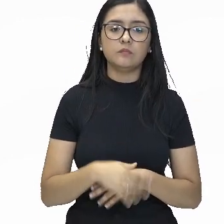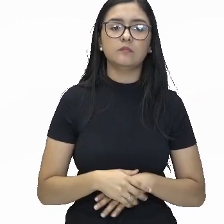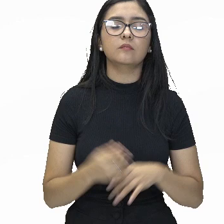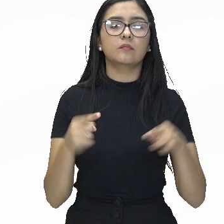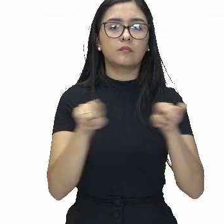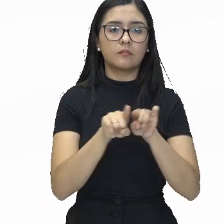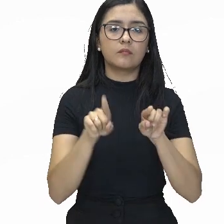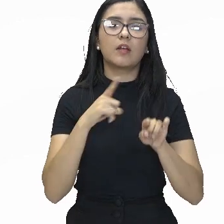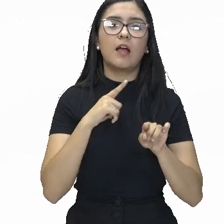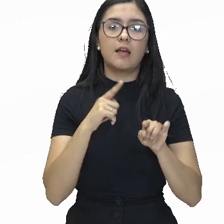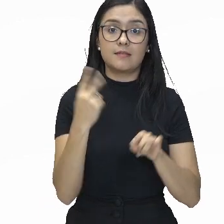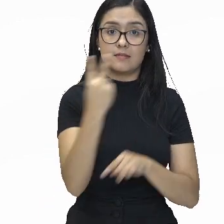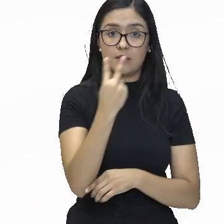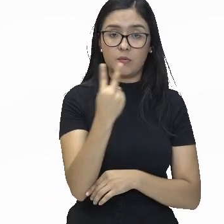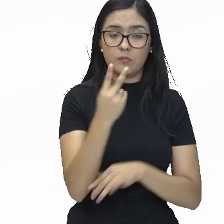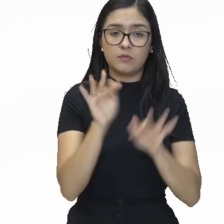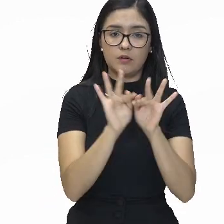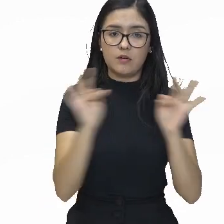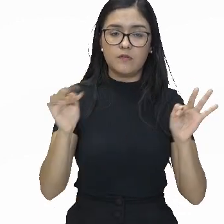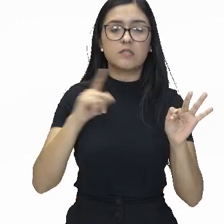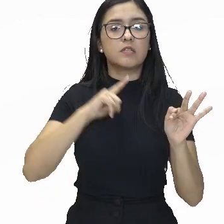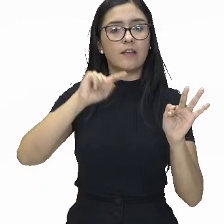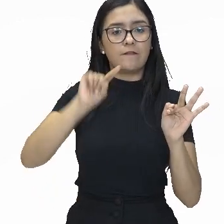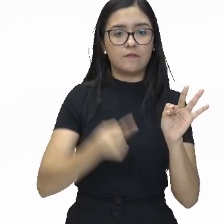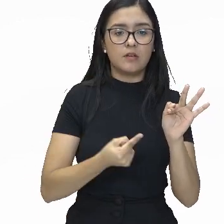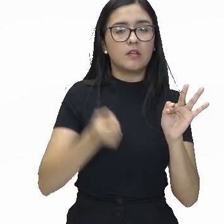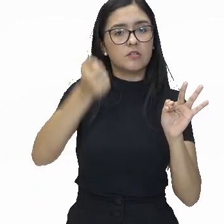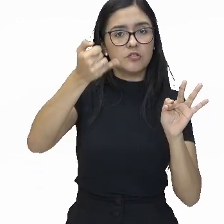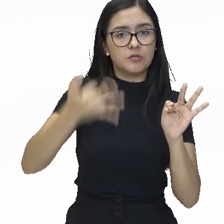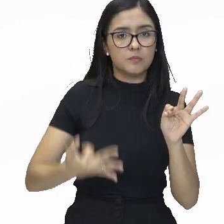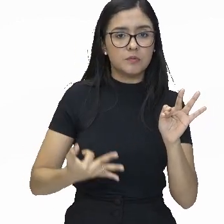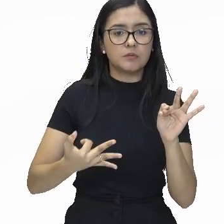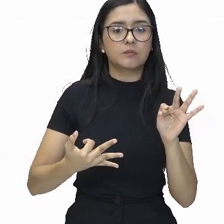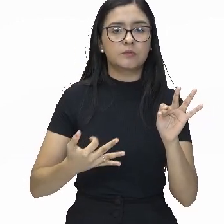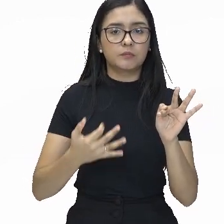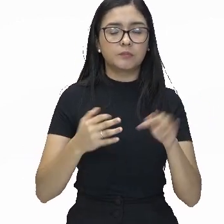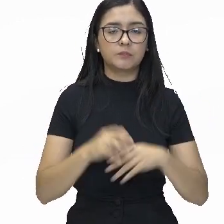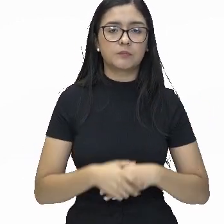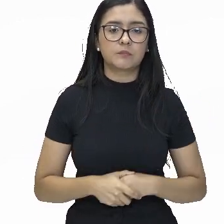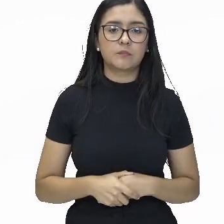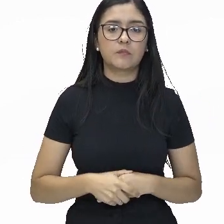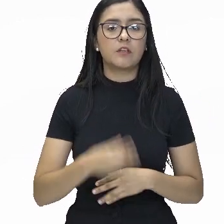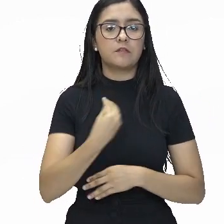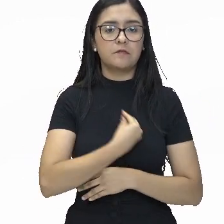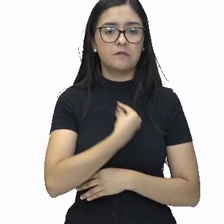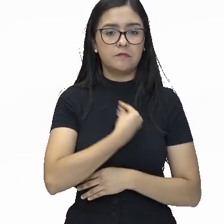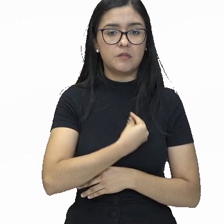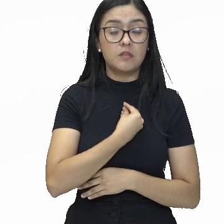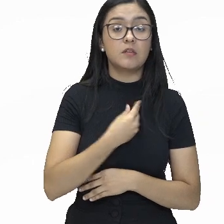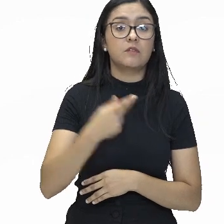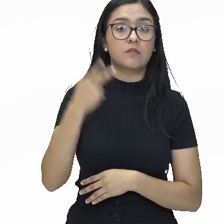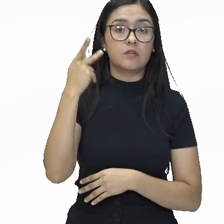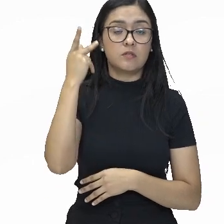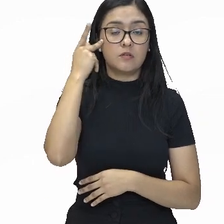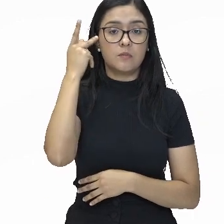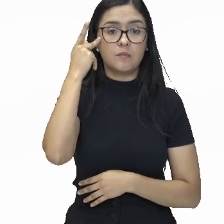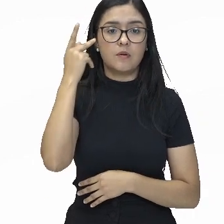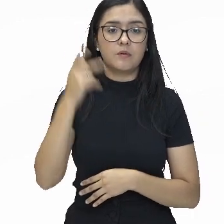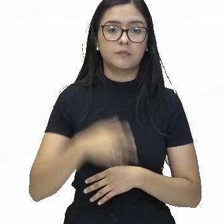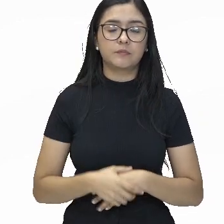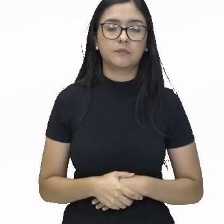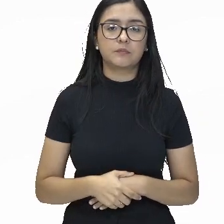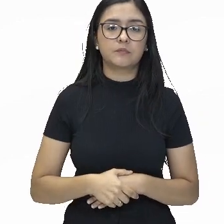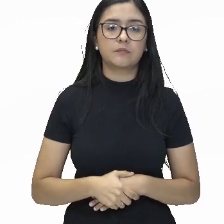marcado por vírgula na explicação, que mora em São Paulo, né? Então, ele só quis